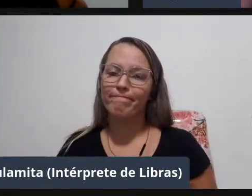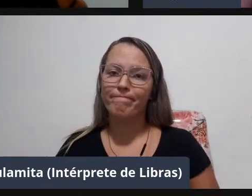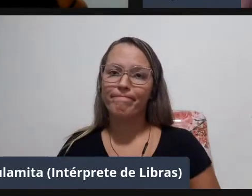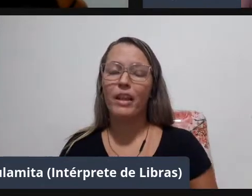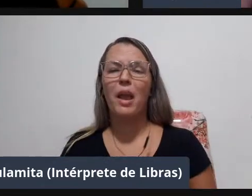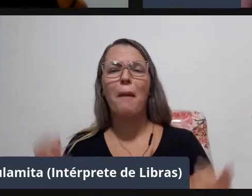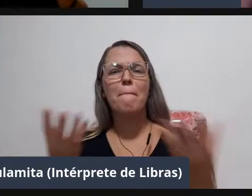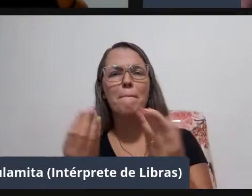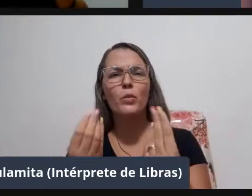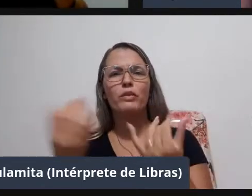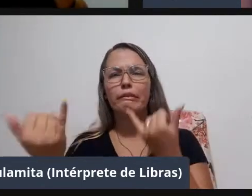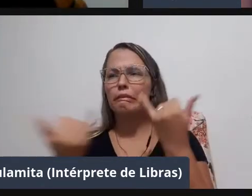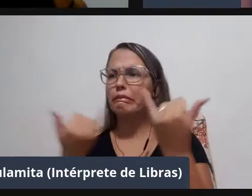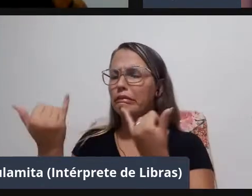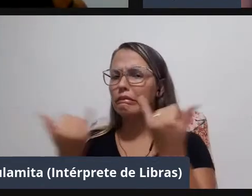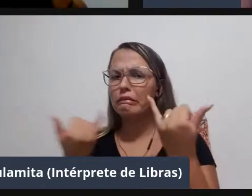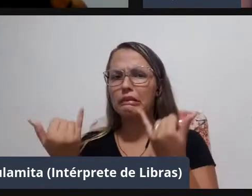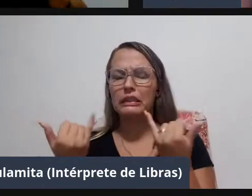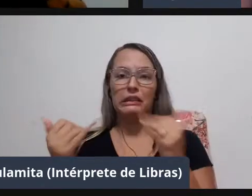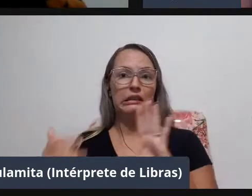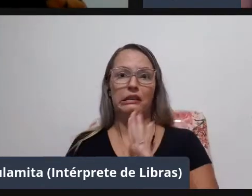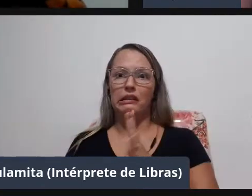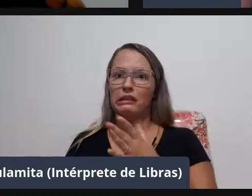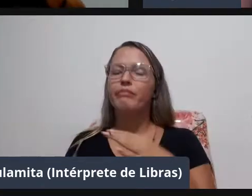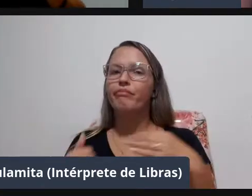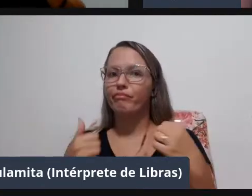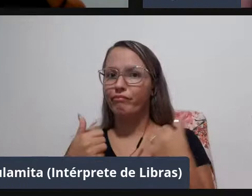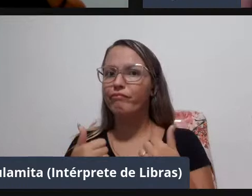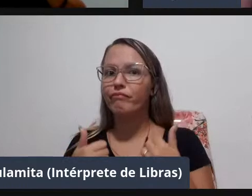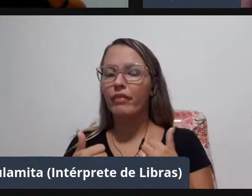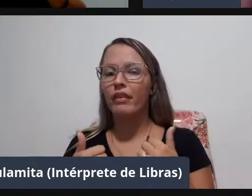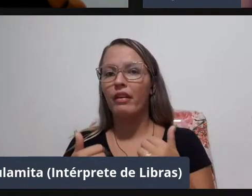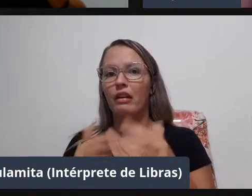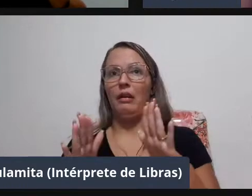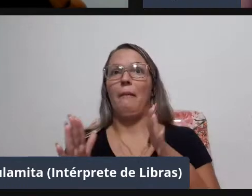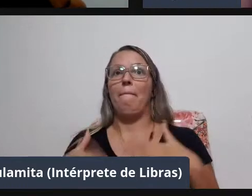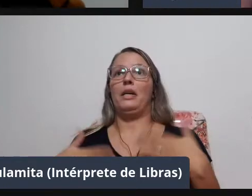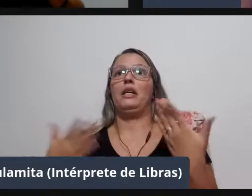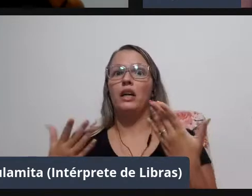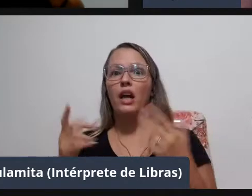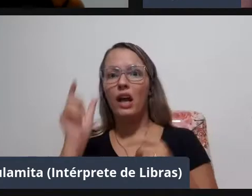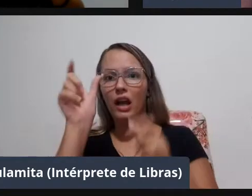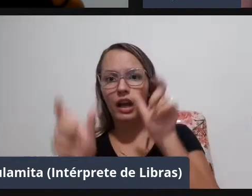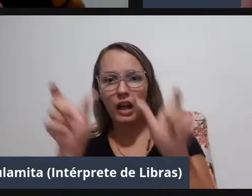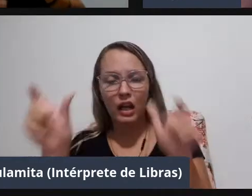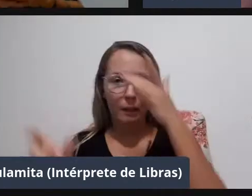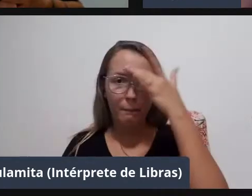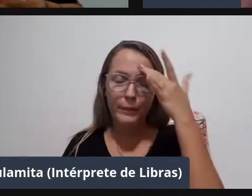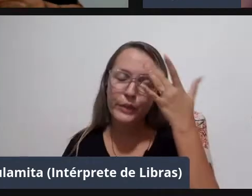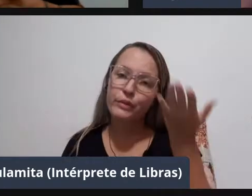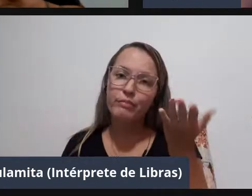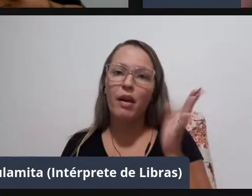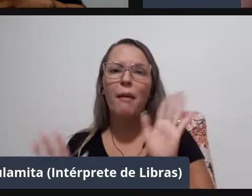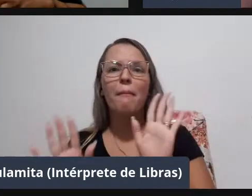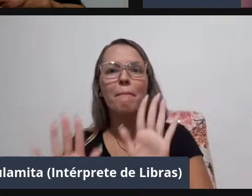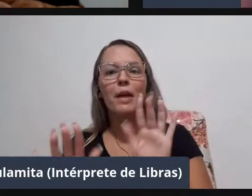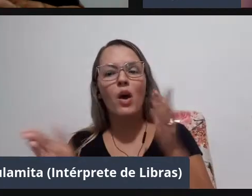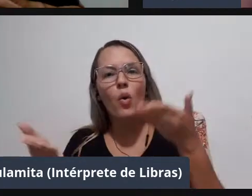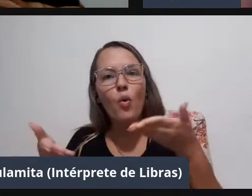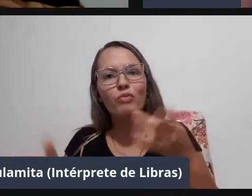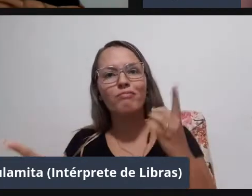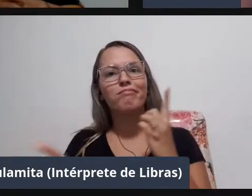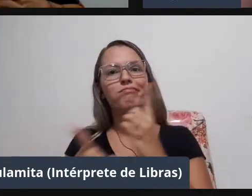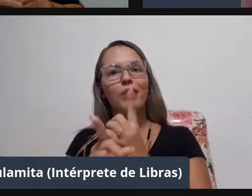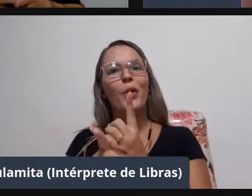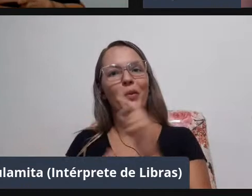notícias horríveis que têm nos assustado cada vez mais, penso que esse ponto de encontro que a gente tem nesse canal,